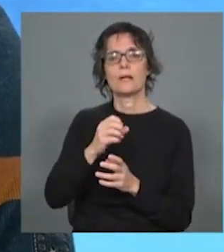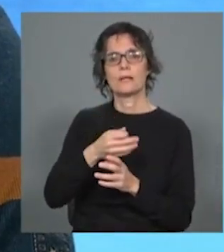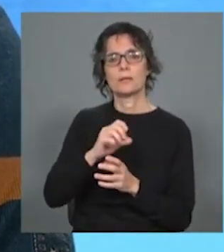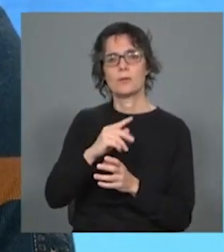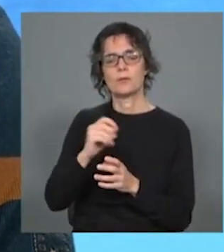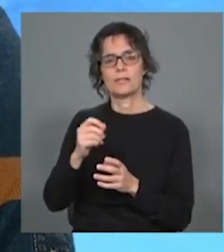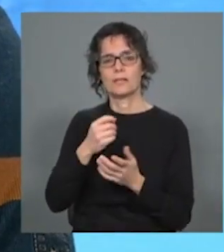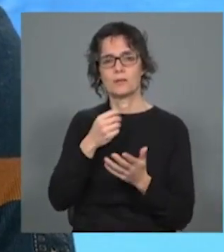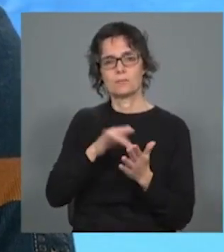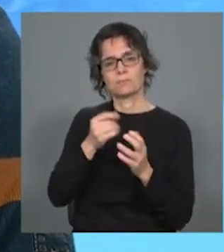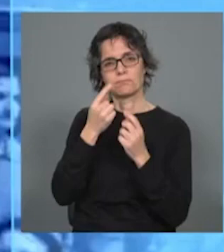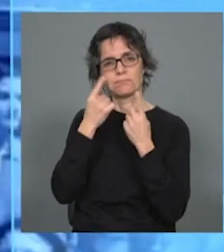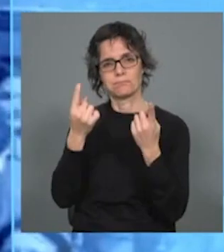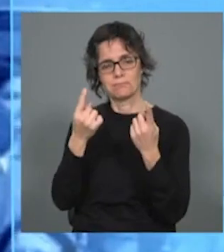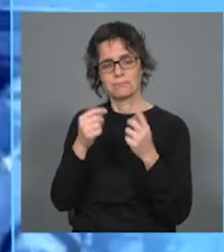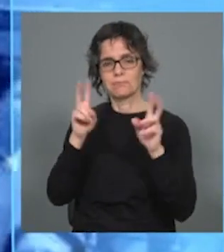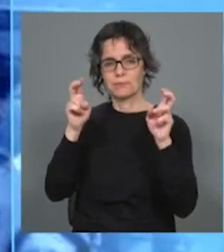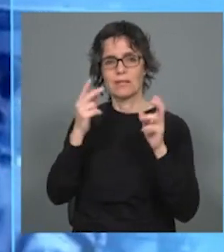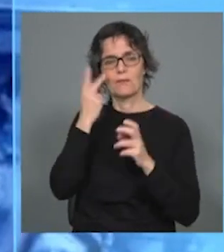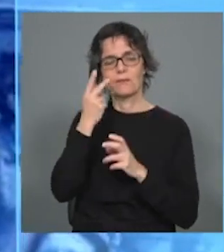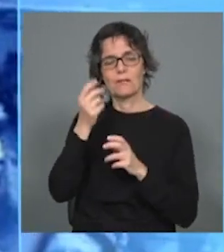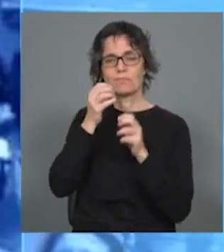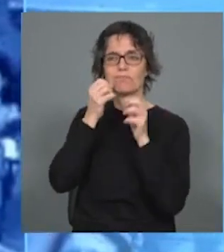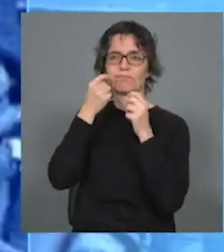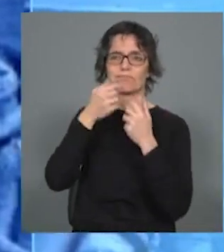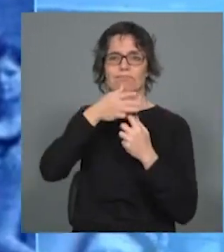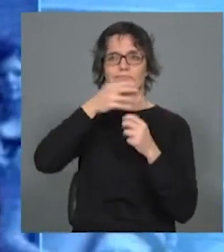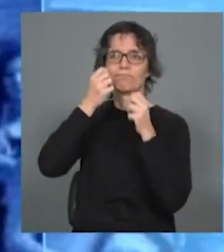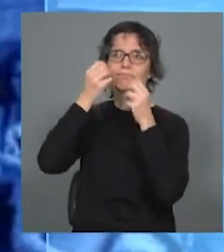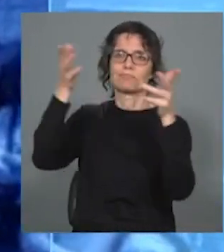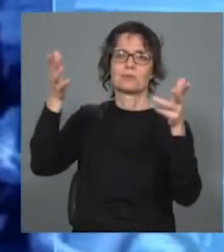Viver e Proclamar a Palavra, que comenta os textos do evangelista São Lucas.